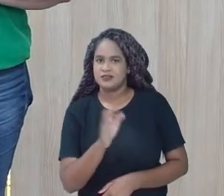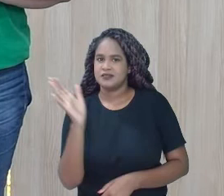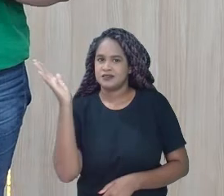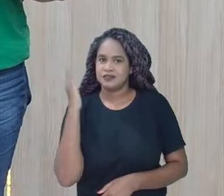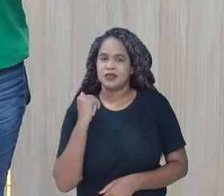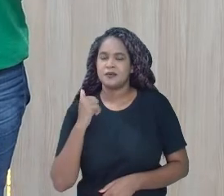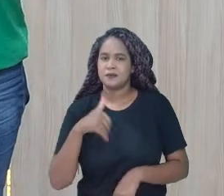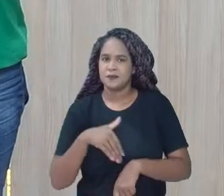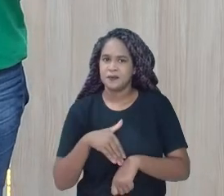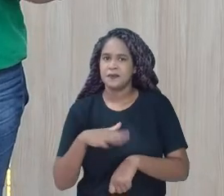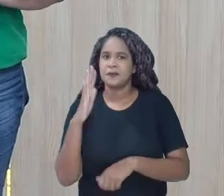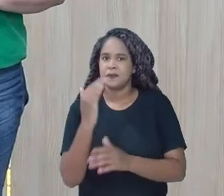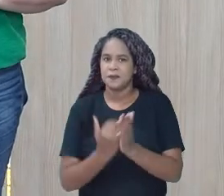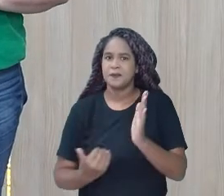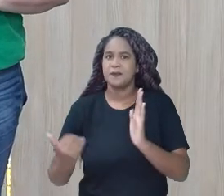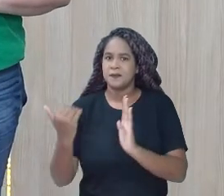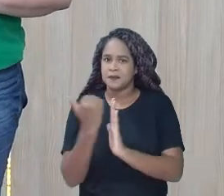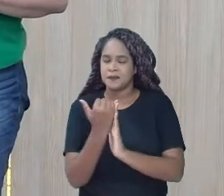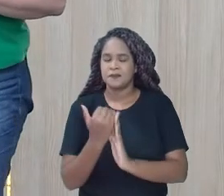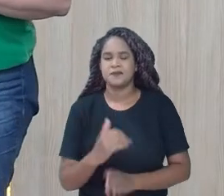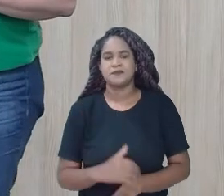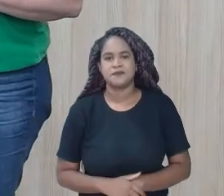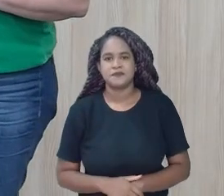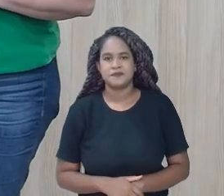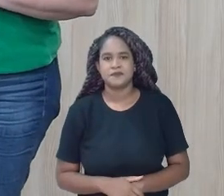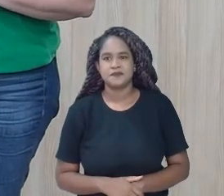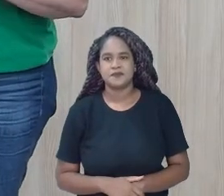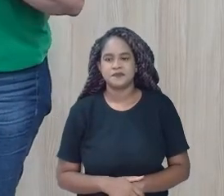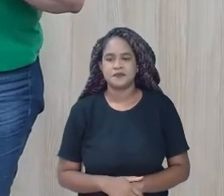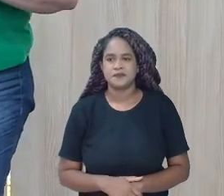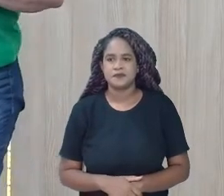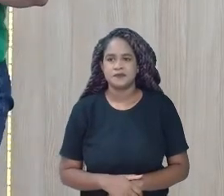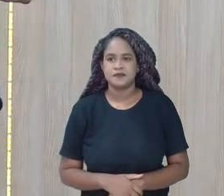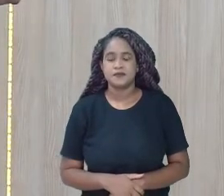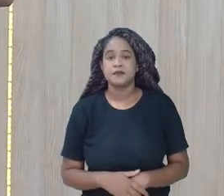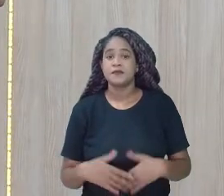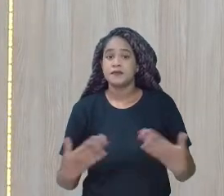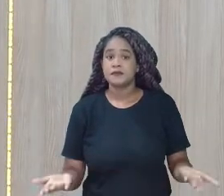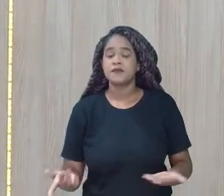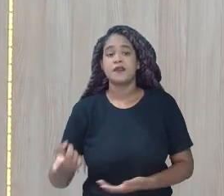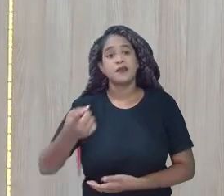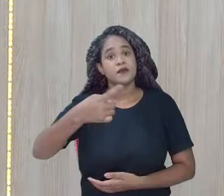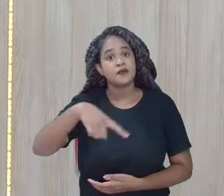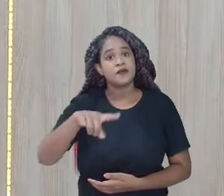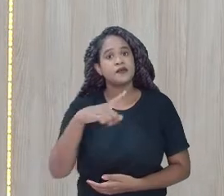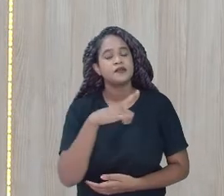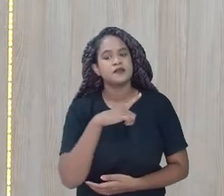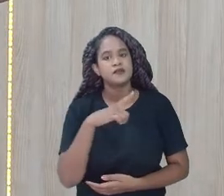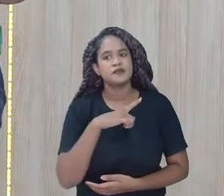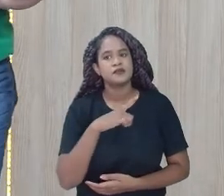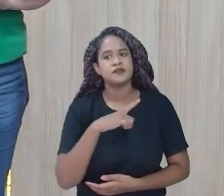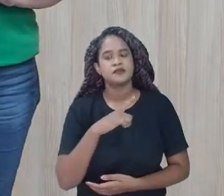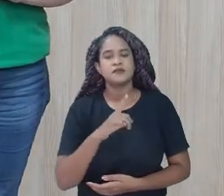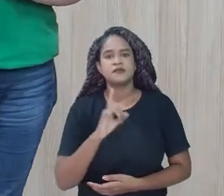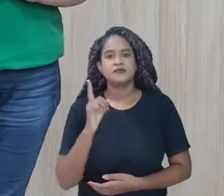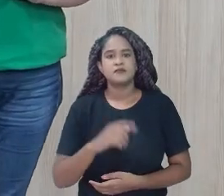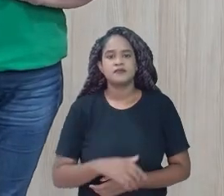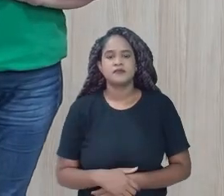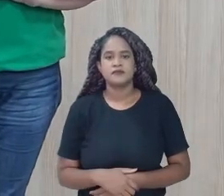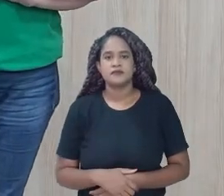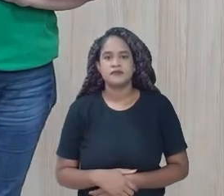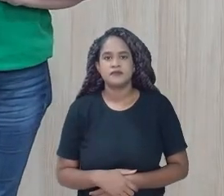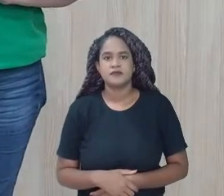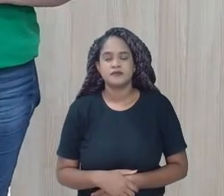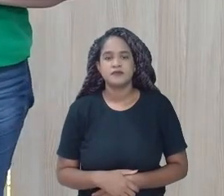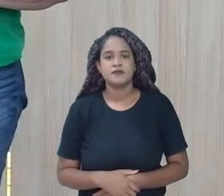mais da língua japonesa. Então, vocês têm aí, né? Esse Naruto é